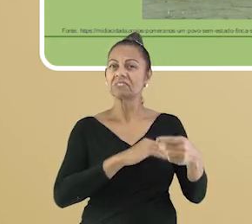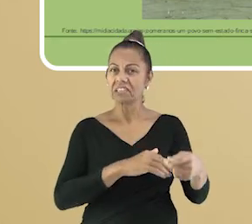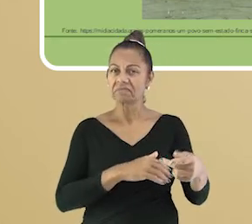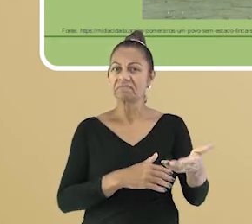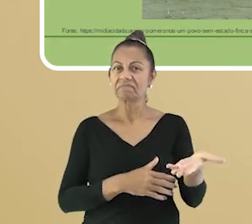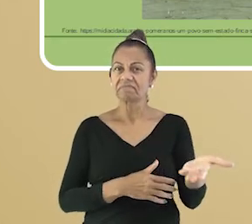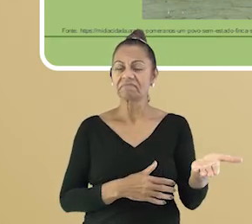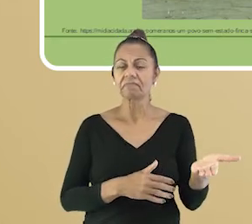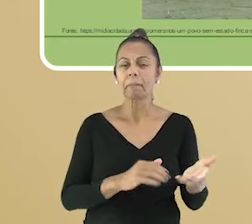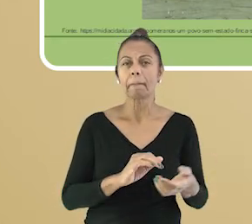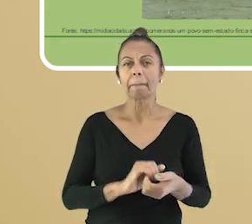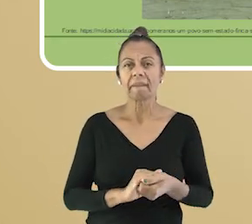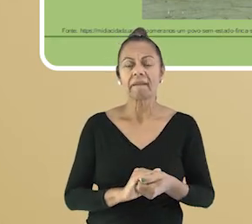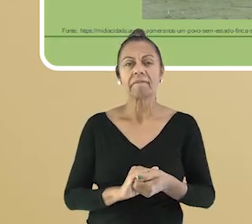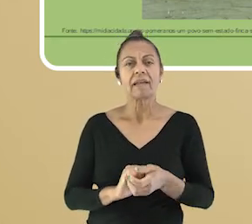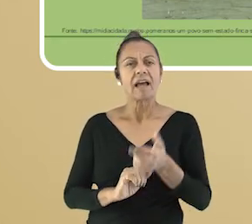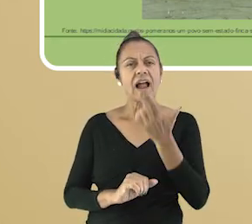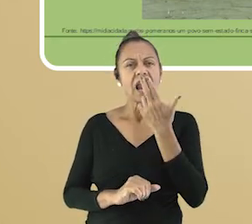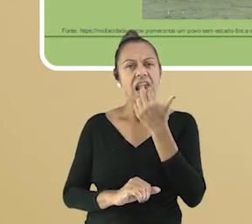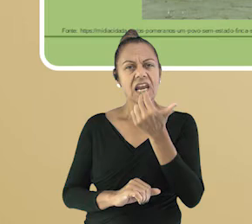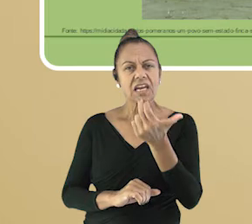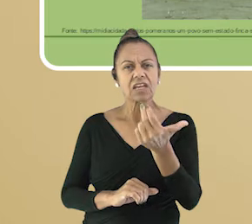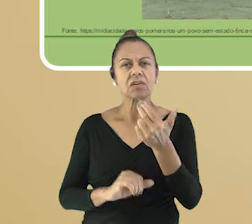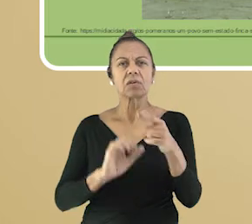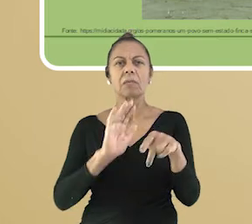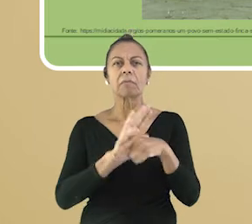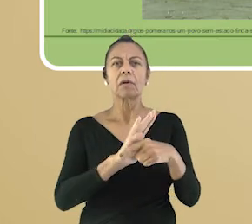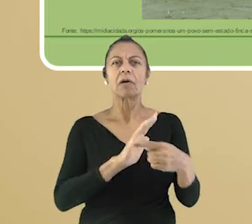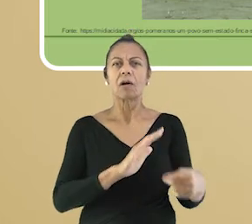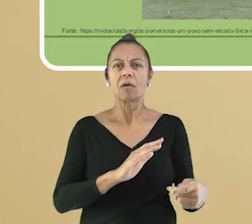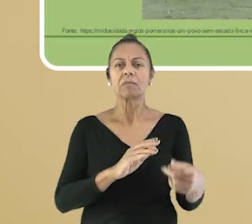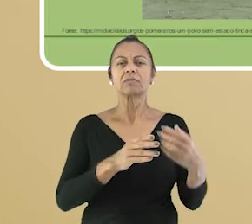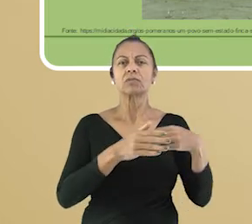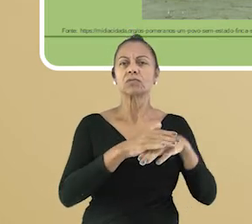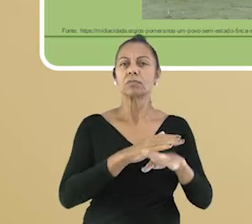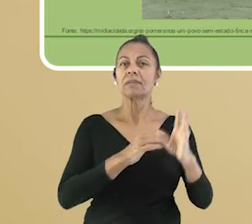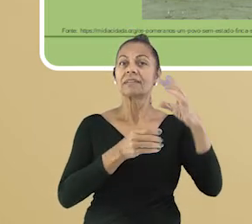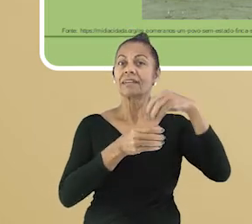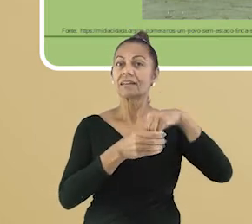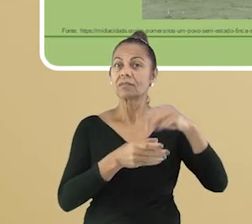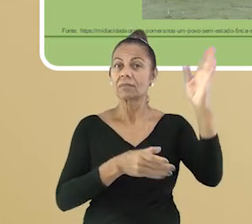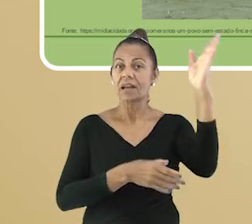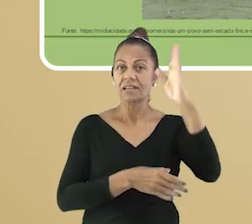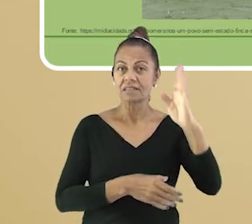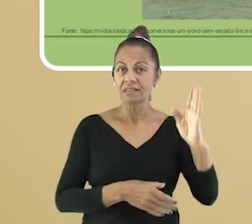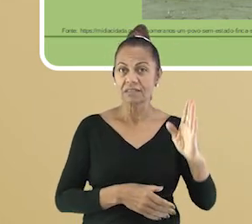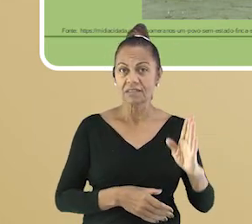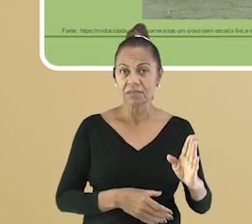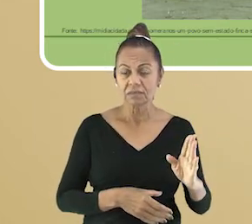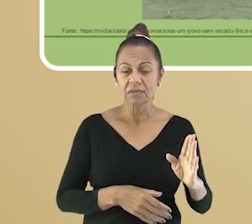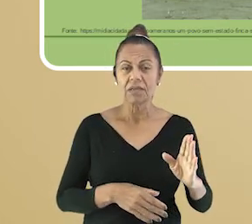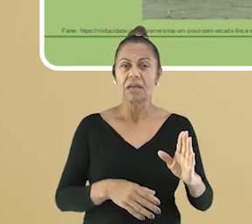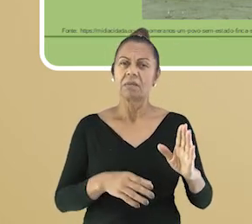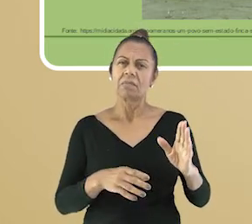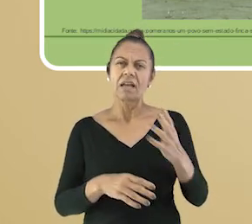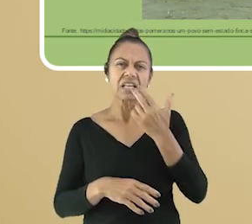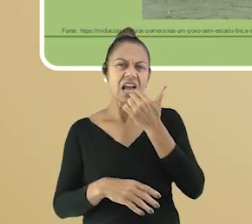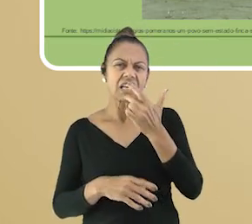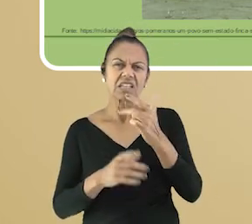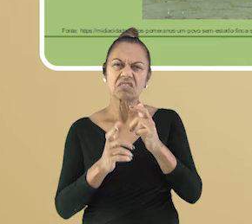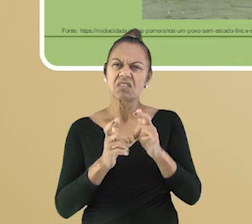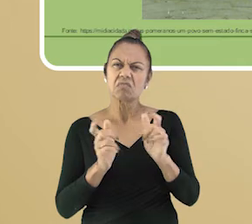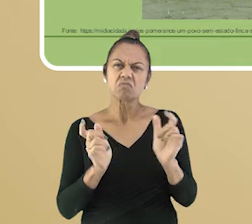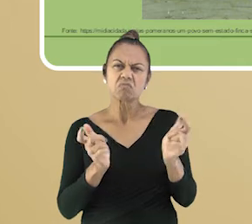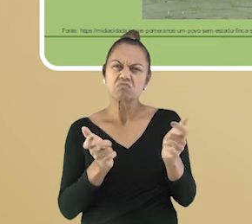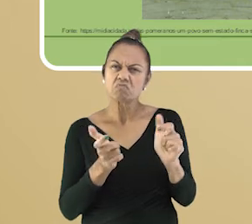povo. Então, apesar do idioma pomerano não ser costumeiro aqui no Brasil, ou seja, apesar de